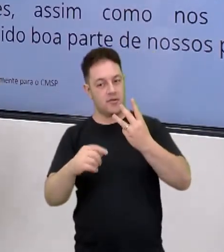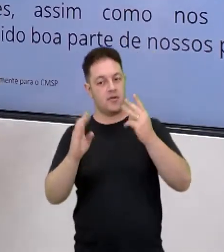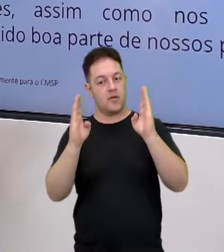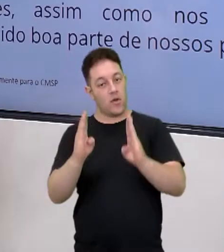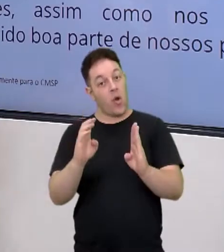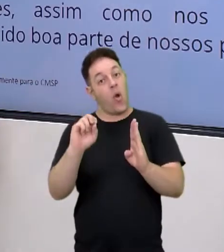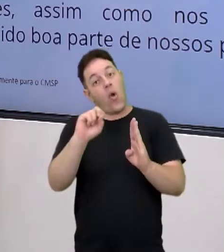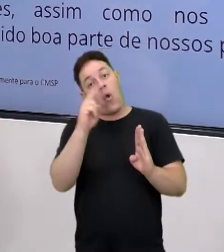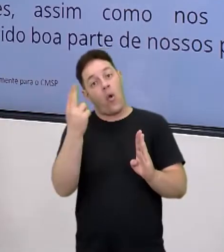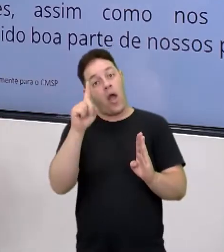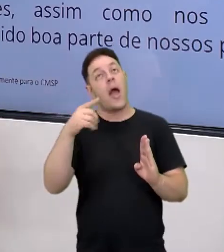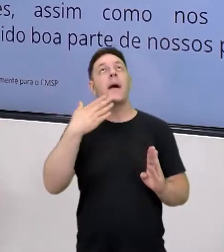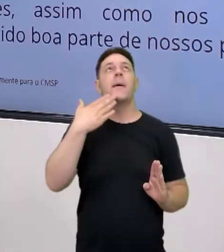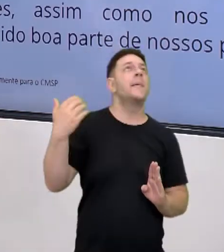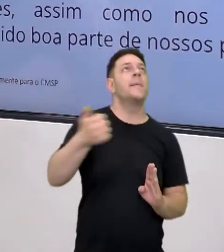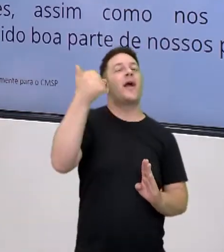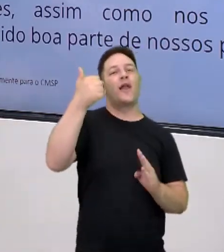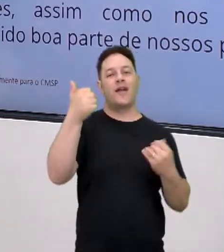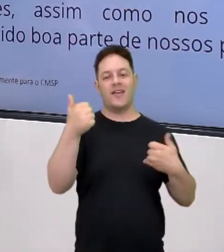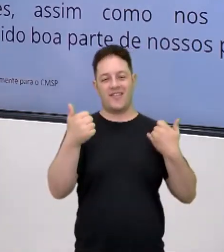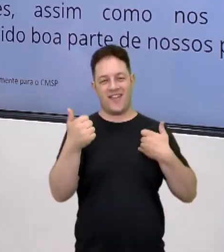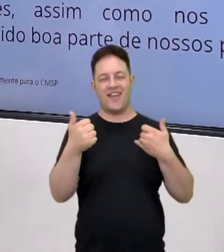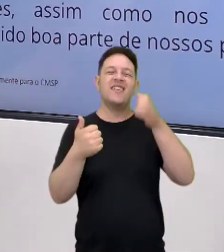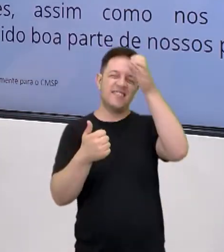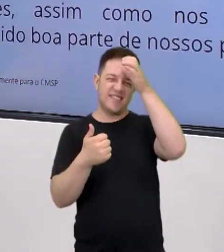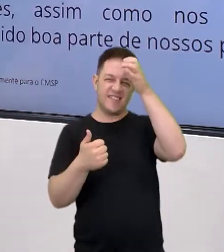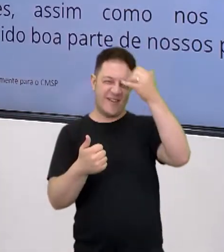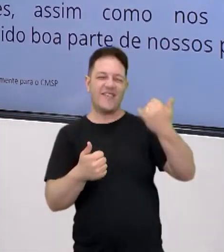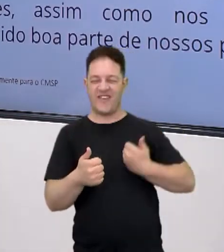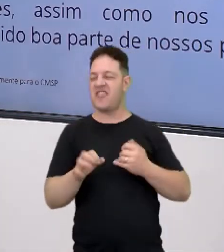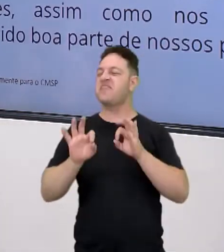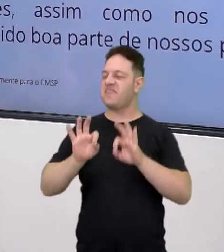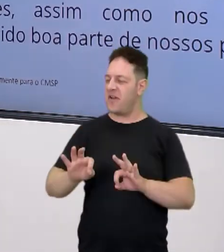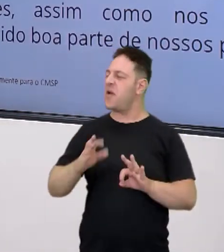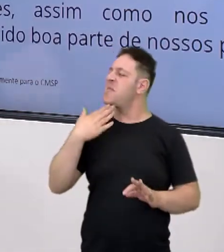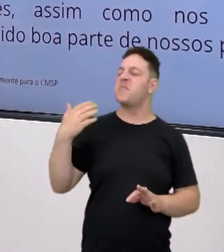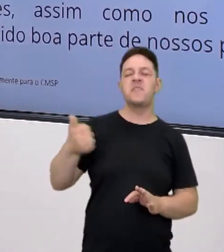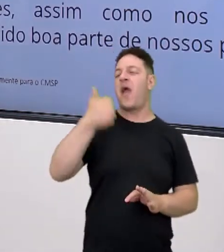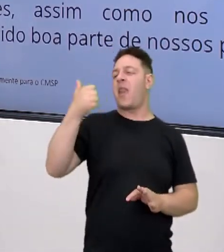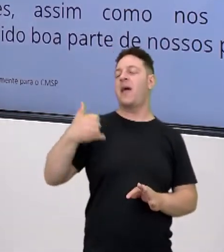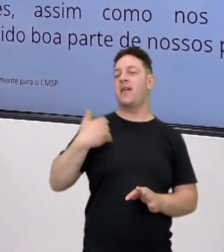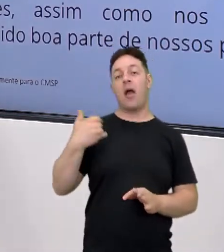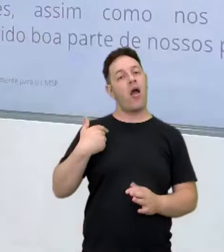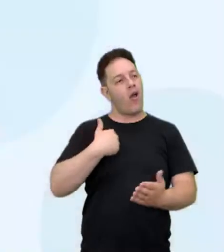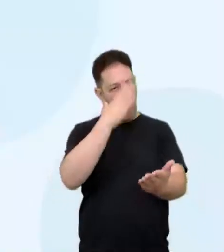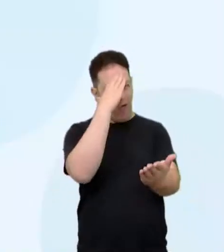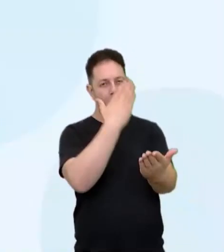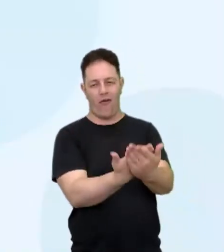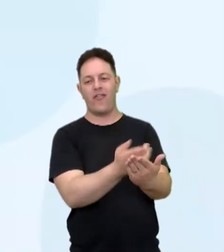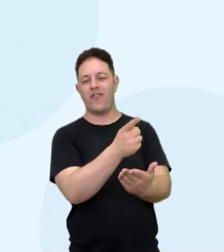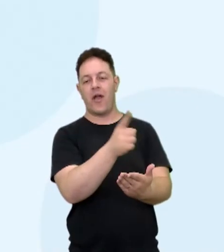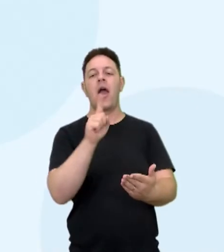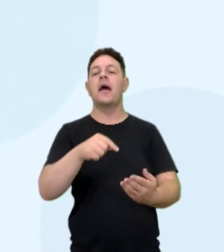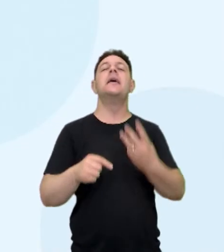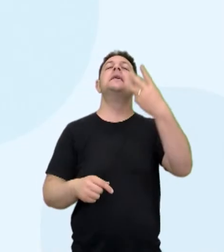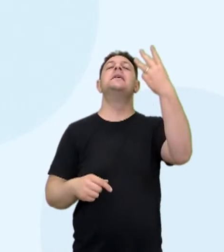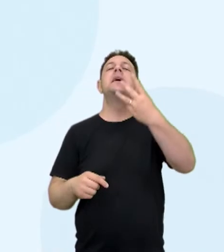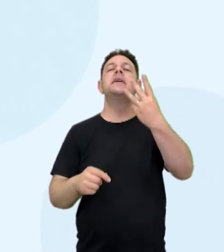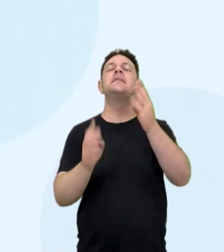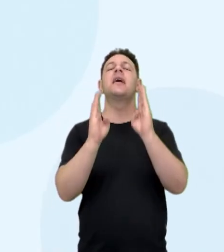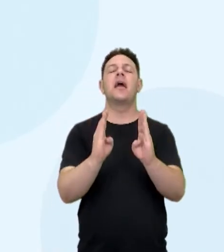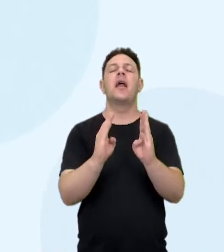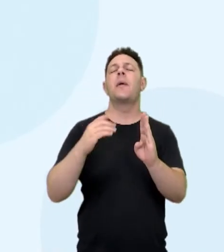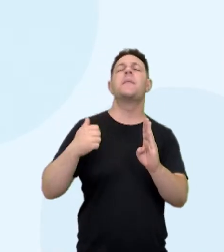idade. Eu gosto de melhor idade, meus tios falam que é a melhor idade e eu confio neles. Então, quando a gente fala da terceira ou melhor